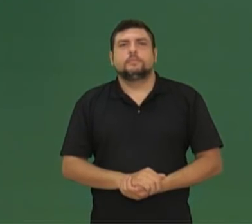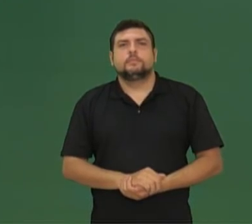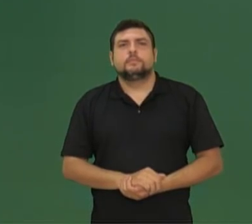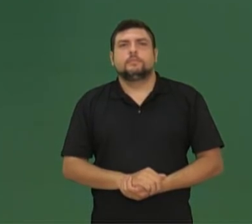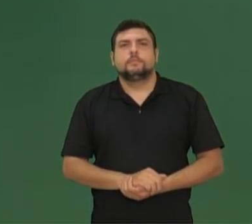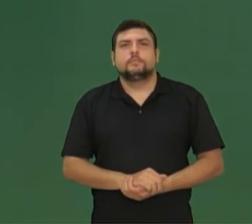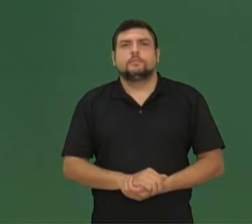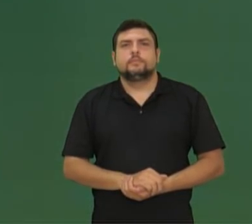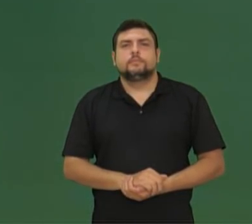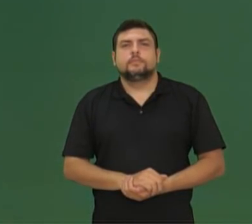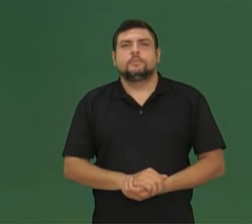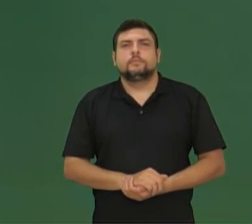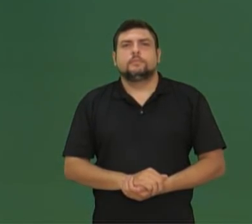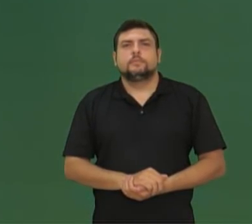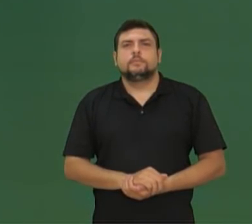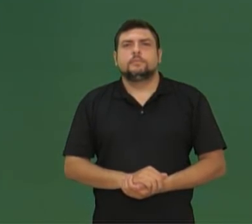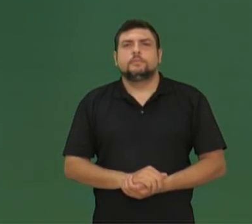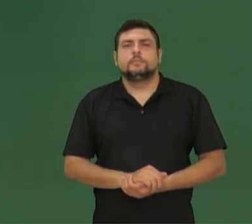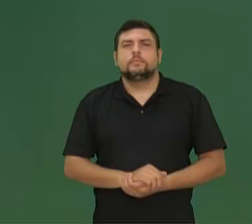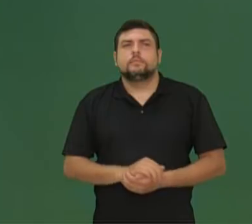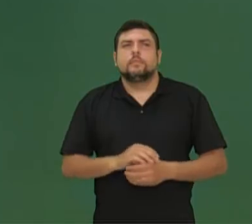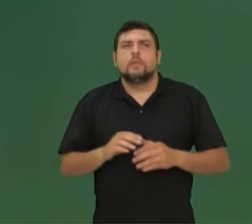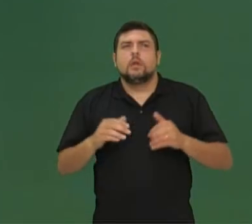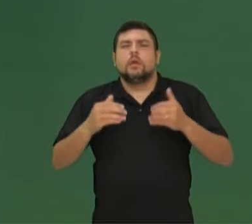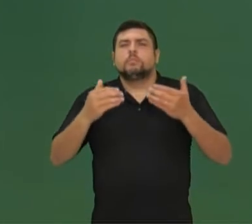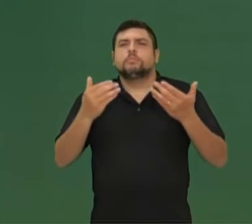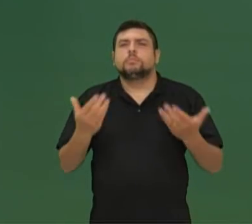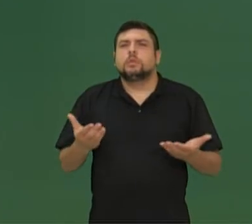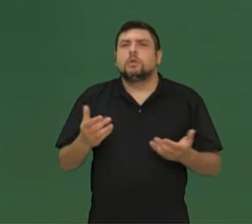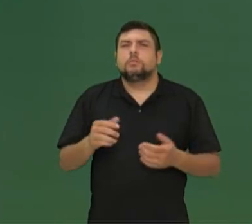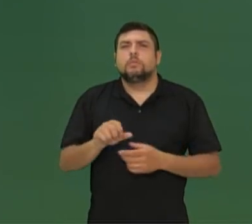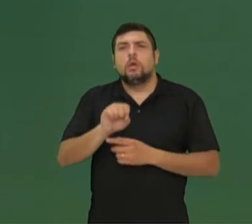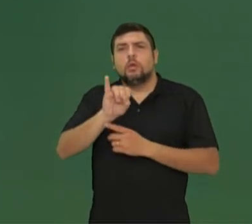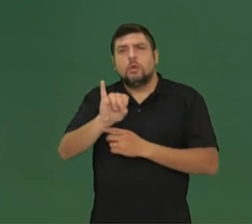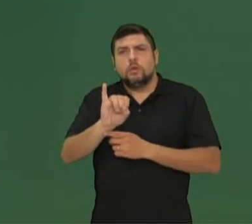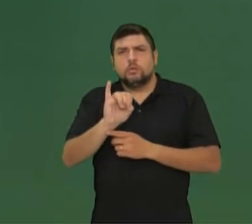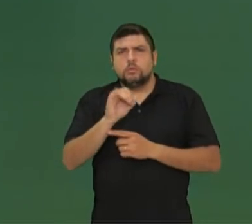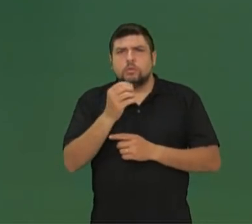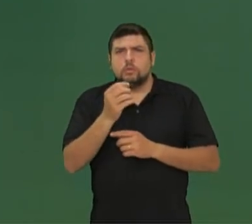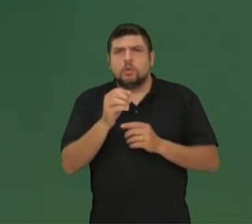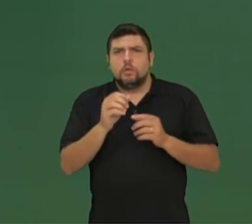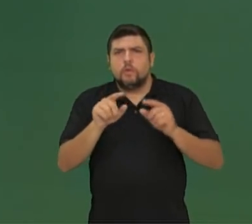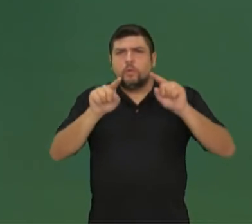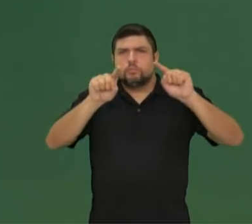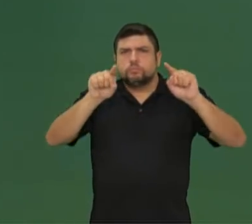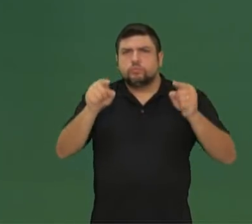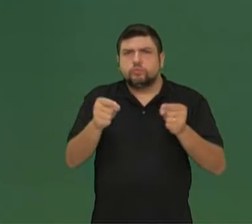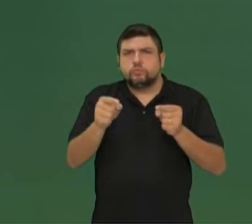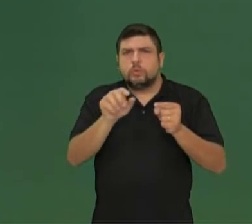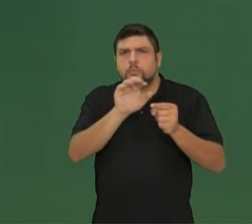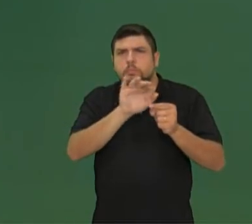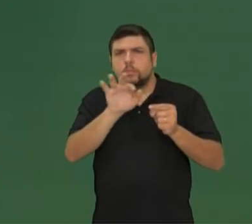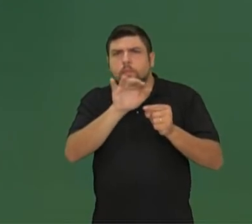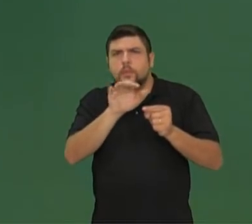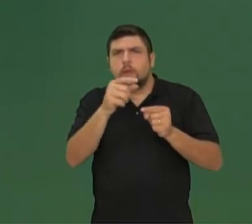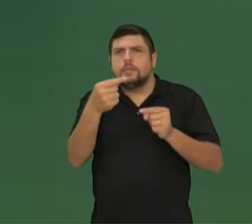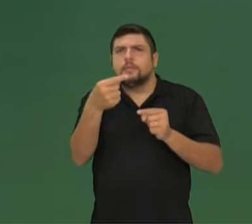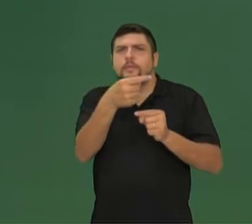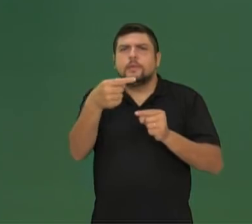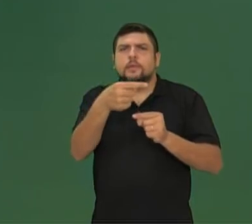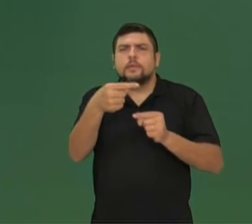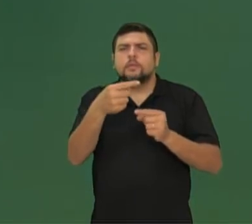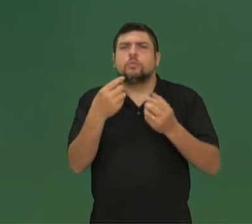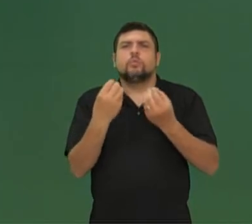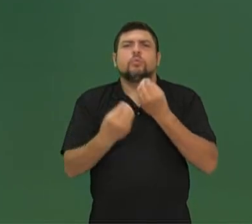certo? E aqui? E quando os valores forem negativos, como que eu faço, né? Da mesma forma, olha